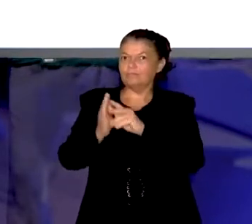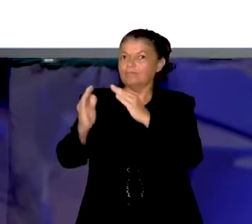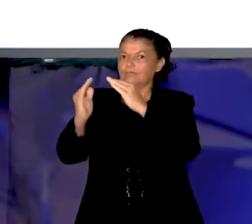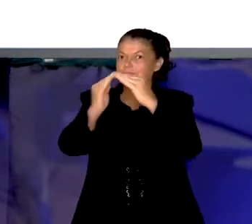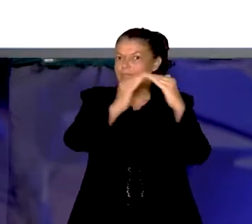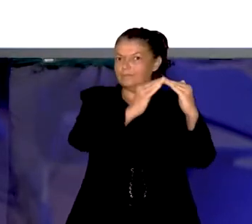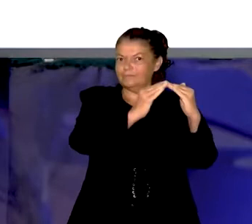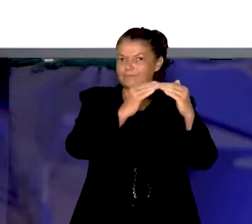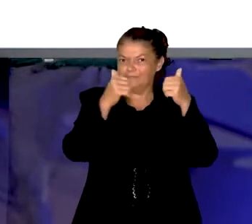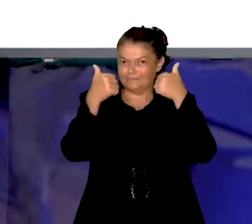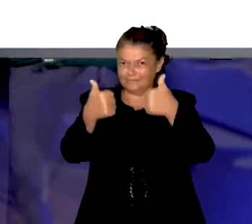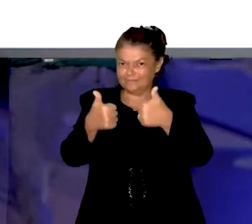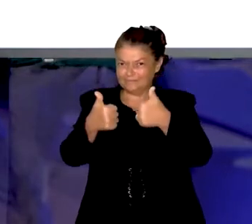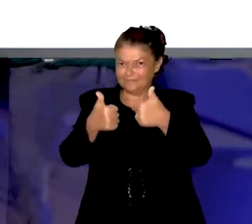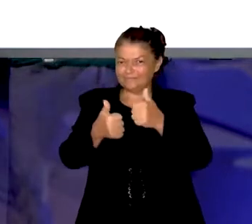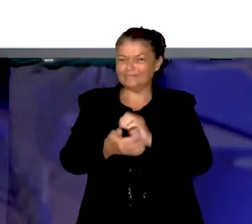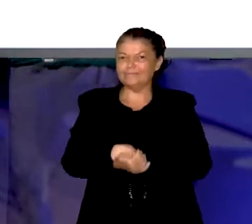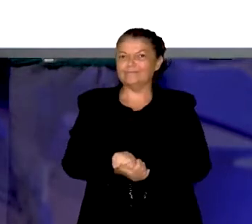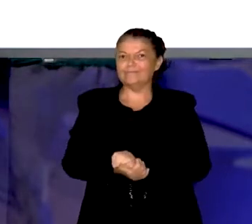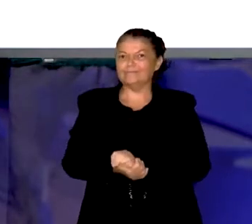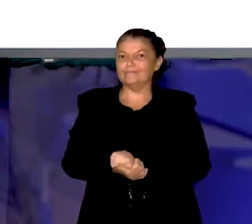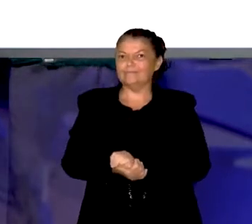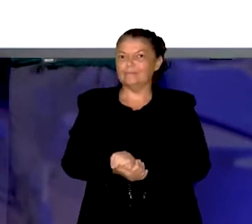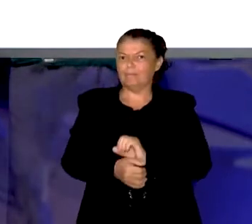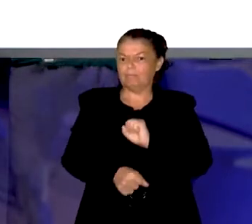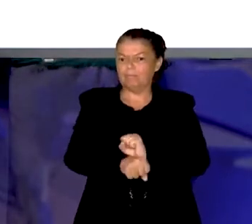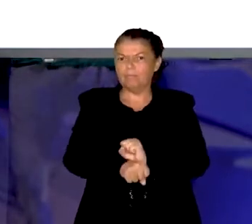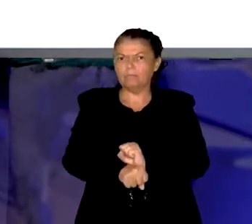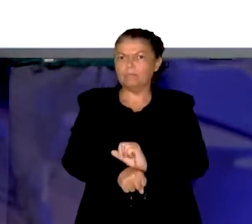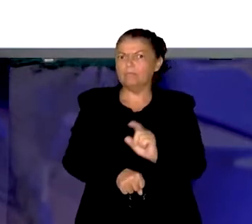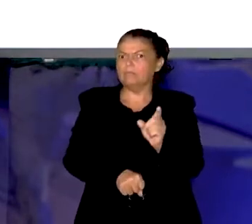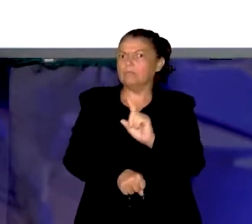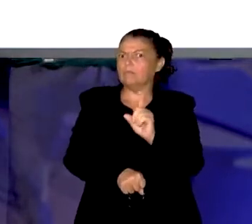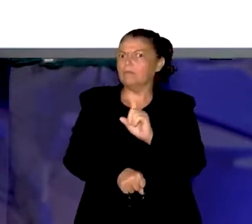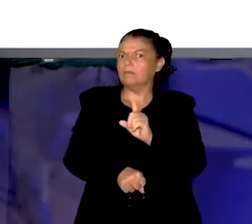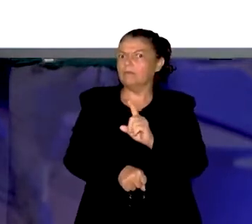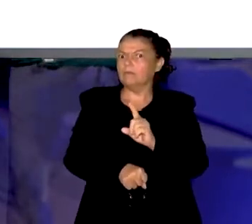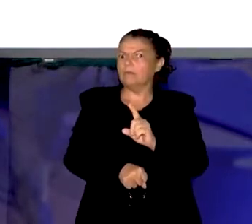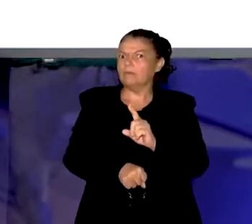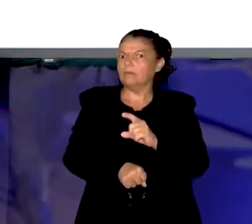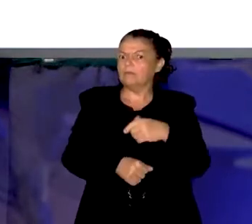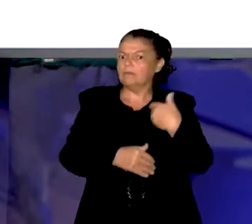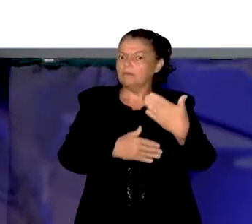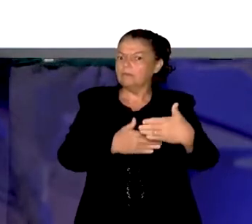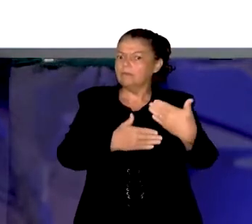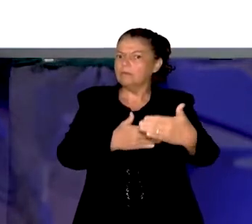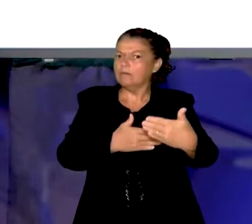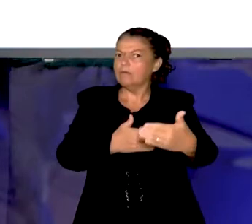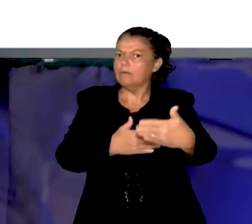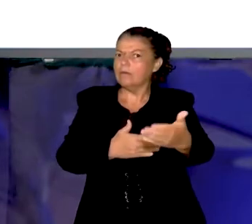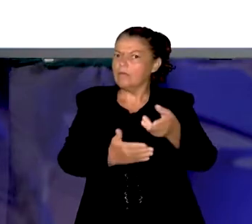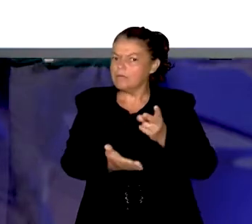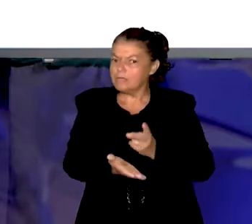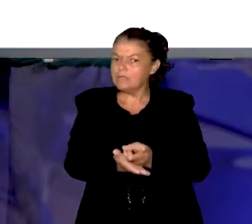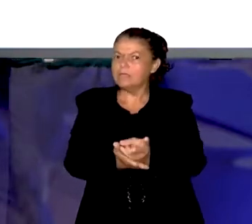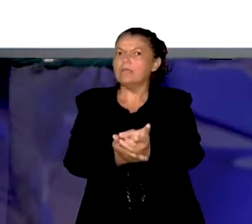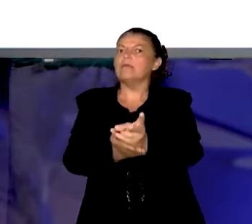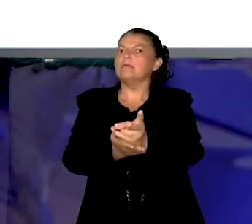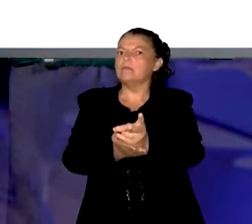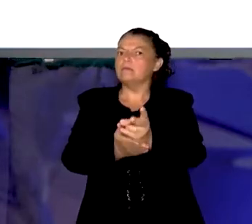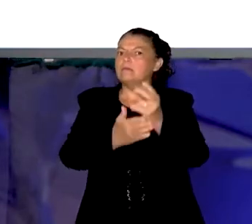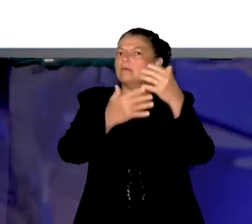nesse mesmo objetivo, de não pararmos, mas continuarmos juntos refletindo, digo mais uma